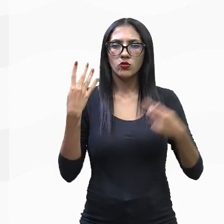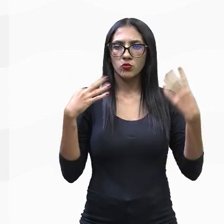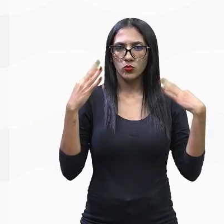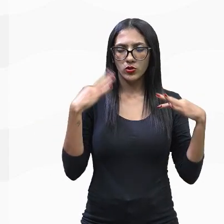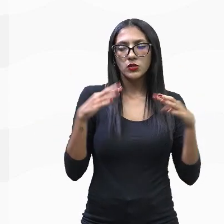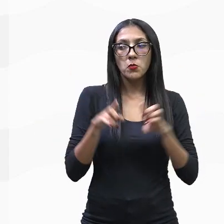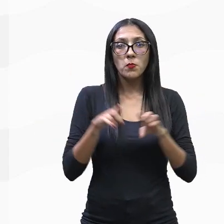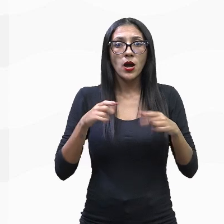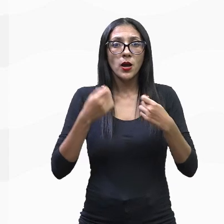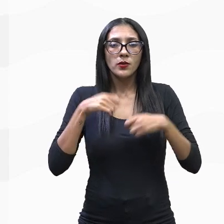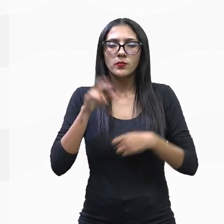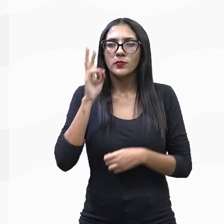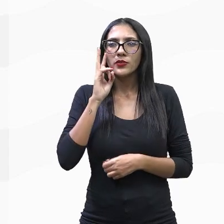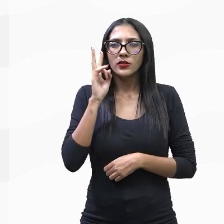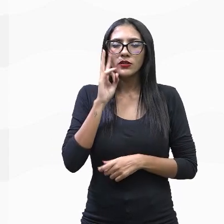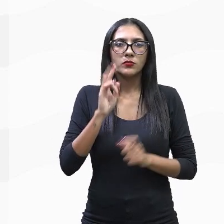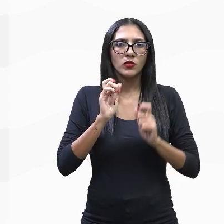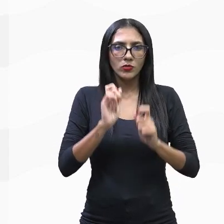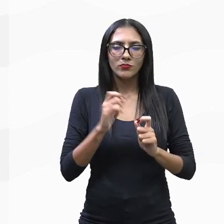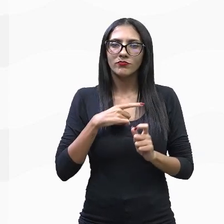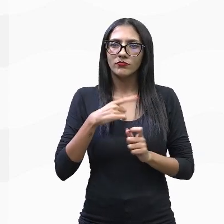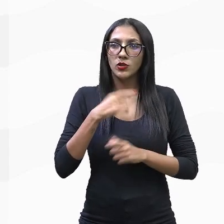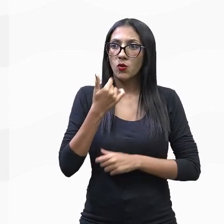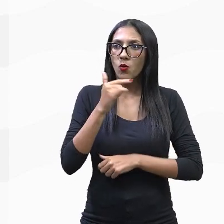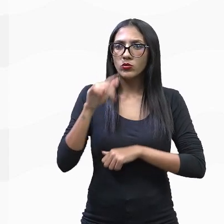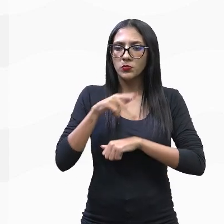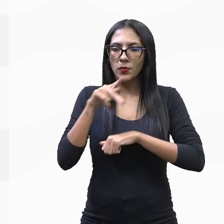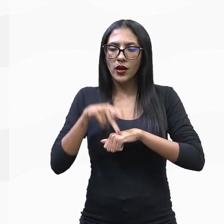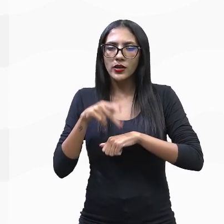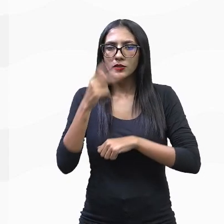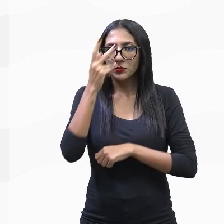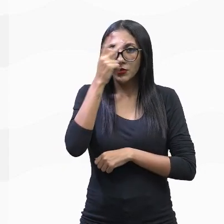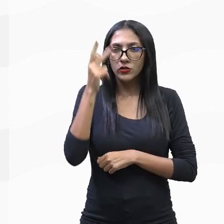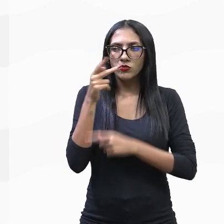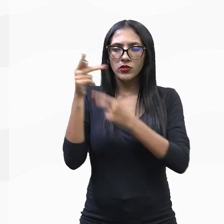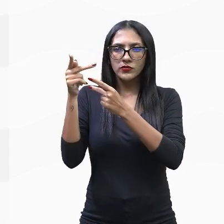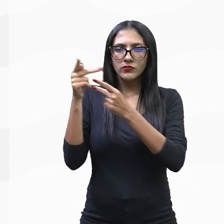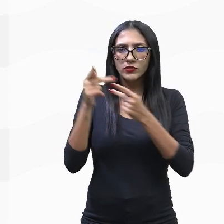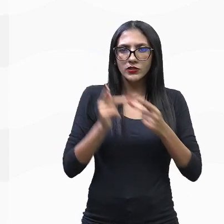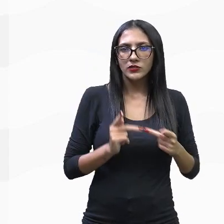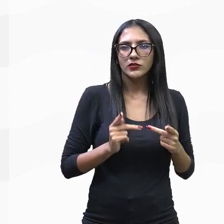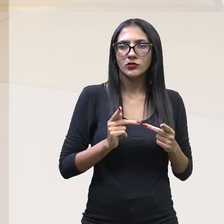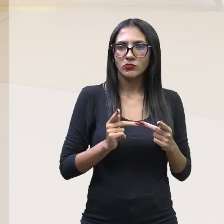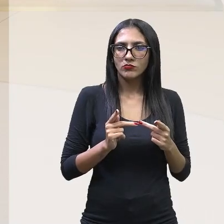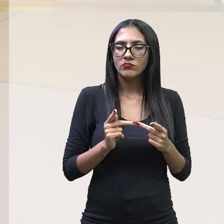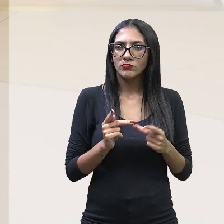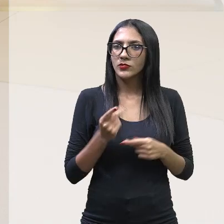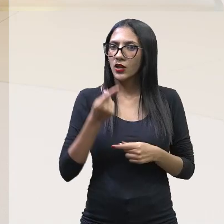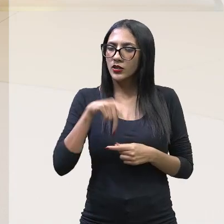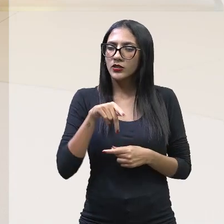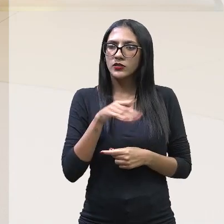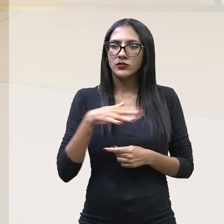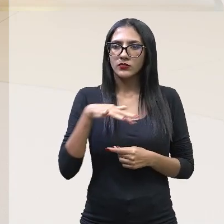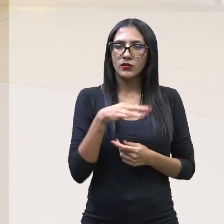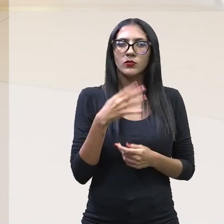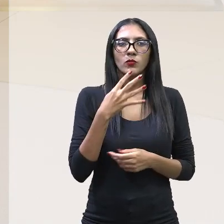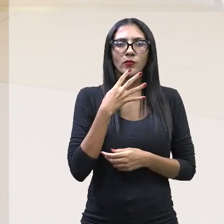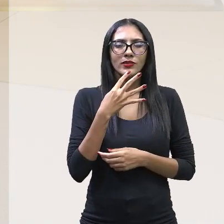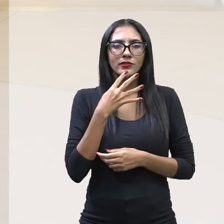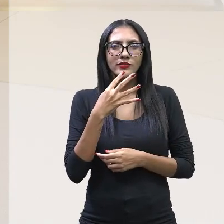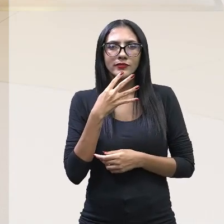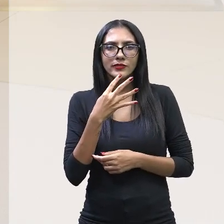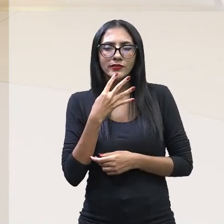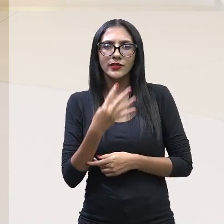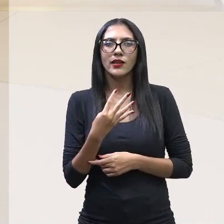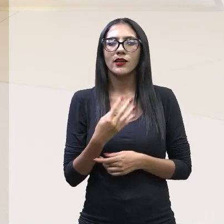podemos esquecer que há estrangeiros e não só estrangeiros, sim, não é? Que vêm para cá conhecer, que vai